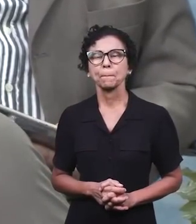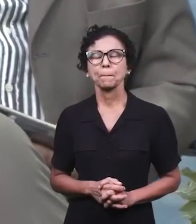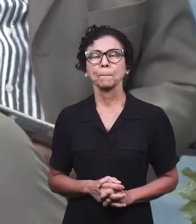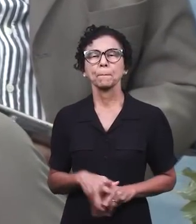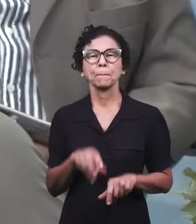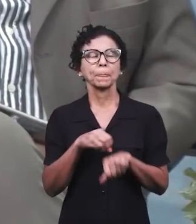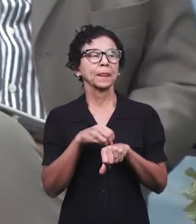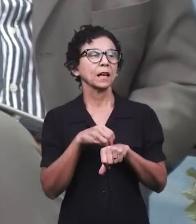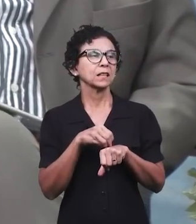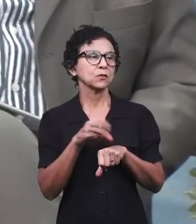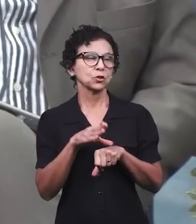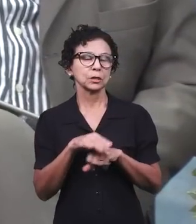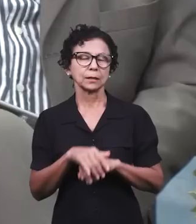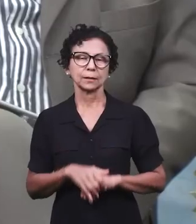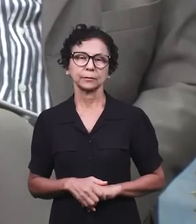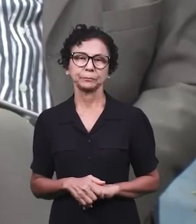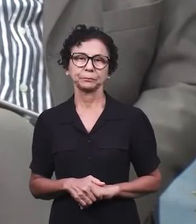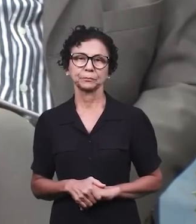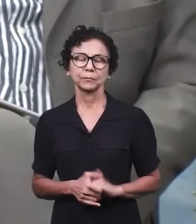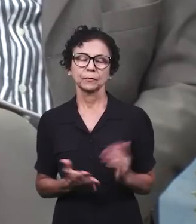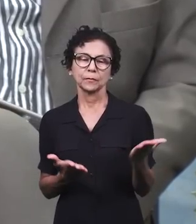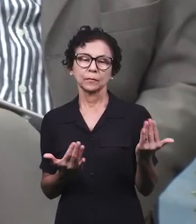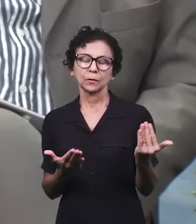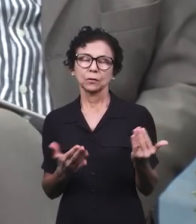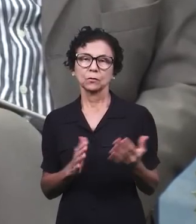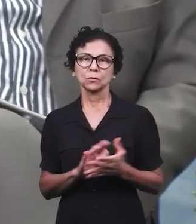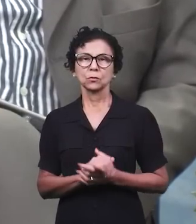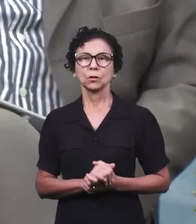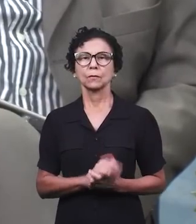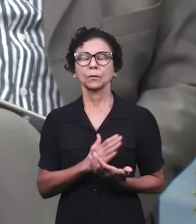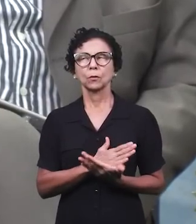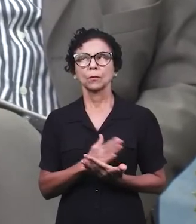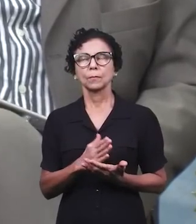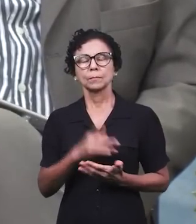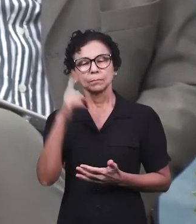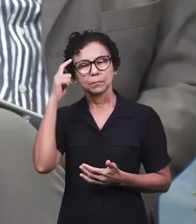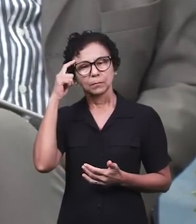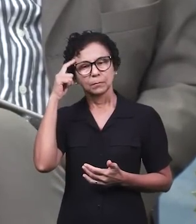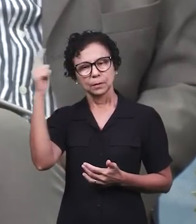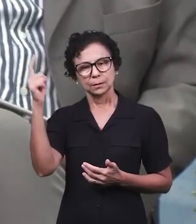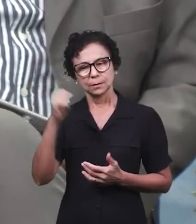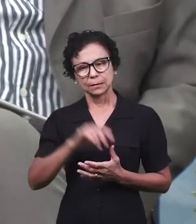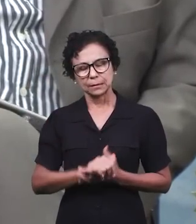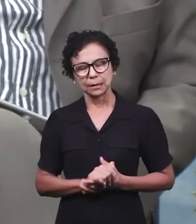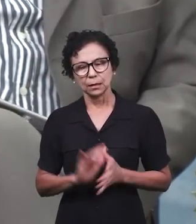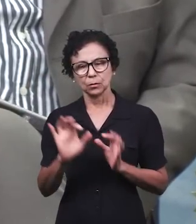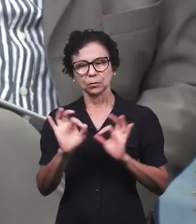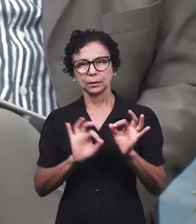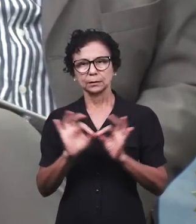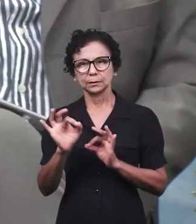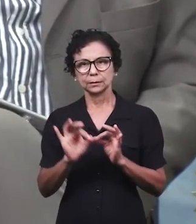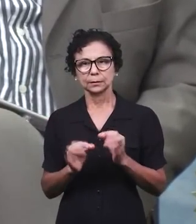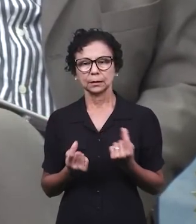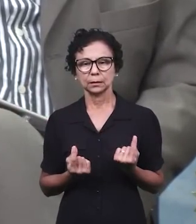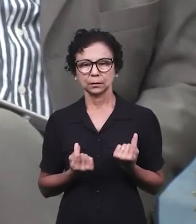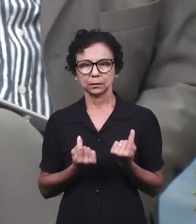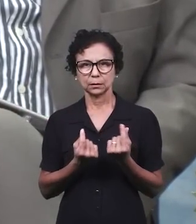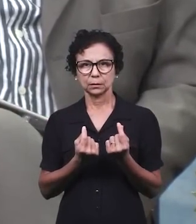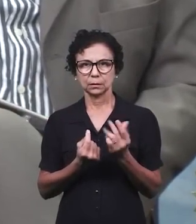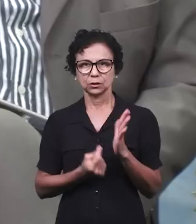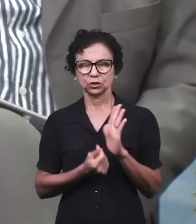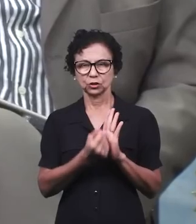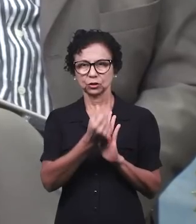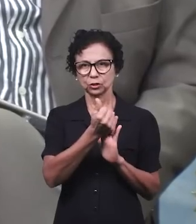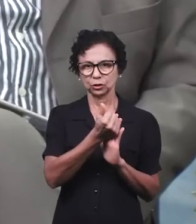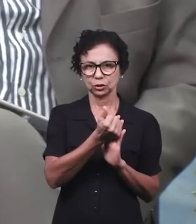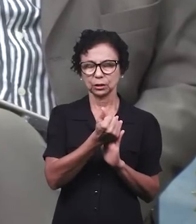você dá para que um jovem que comece a despertar para isso e que queira fazer essa organização possa, além